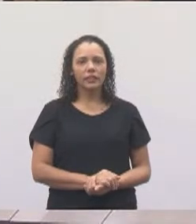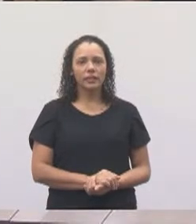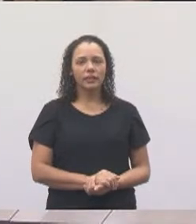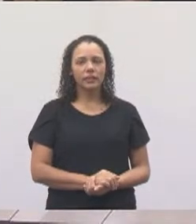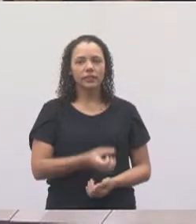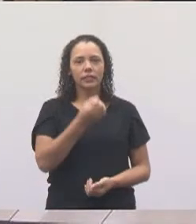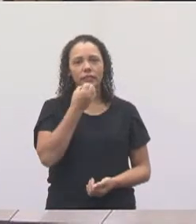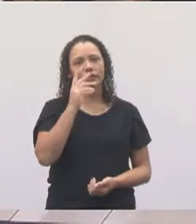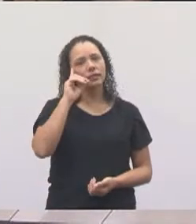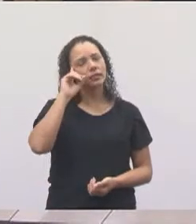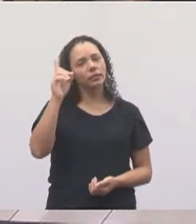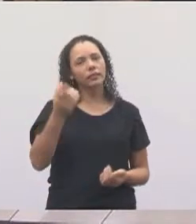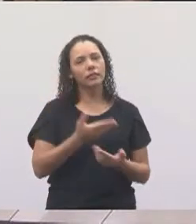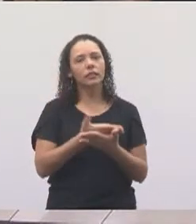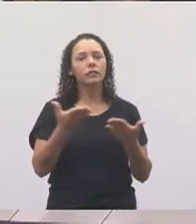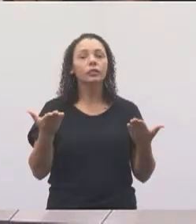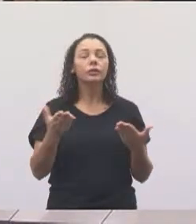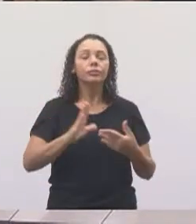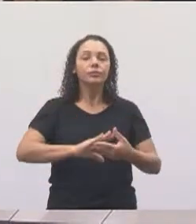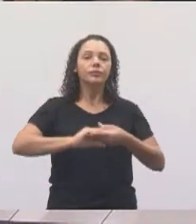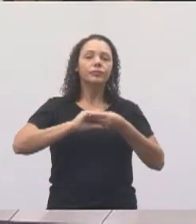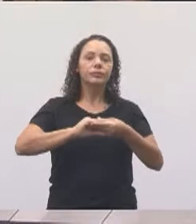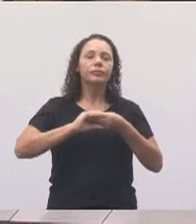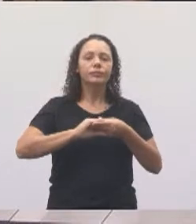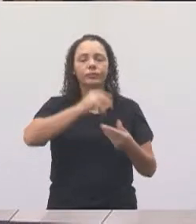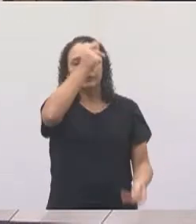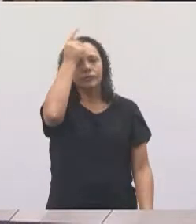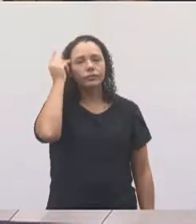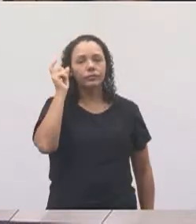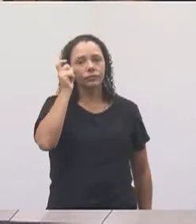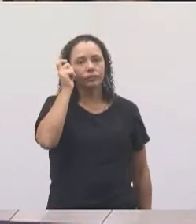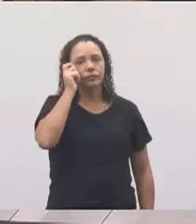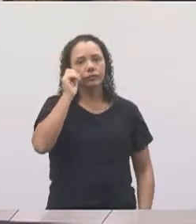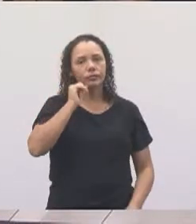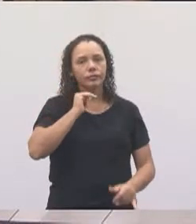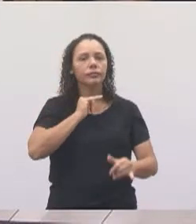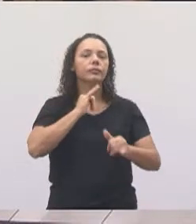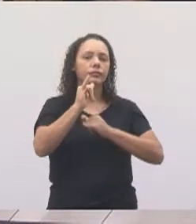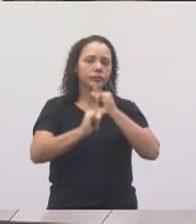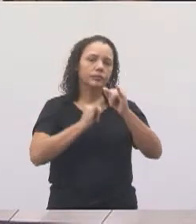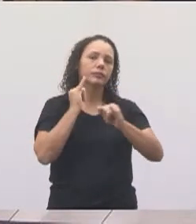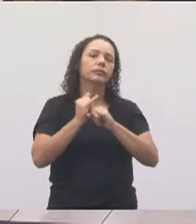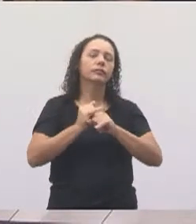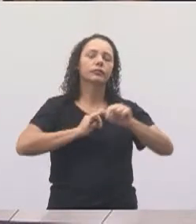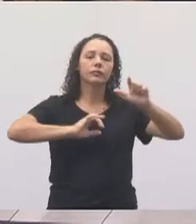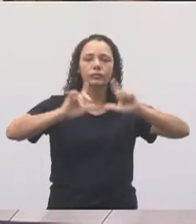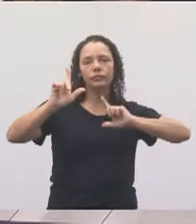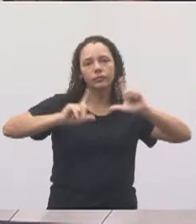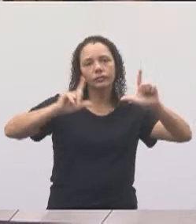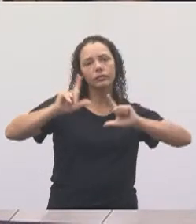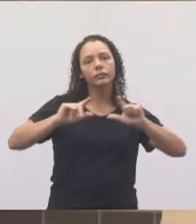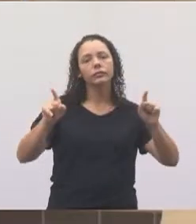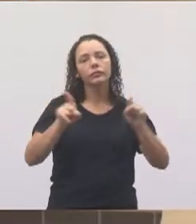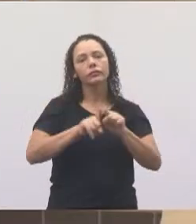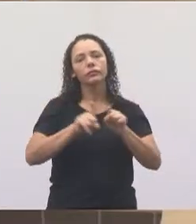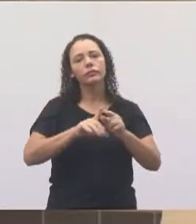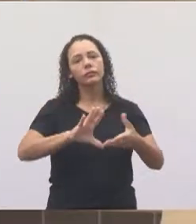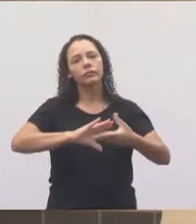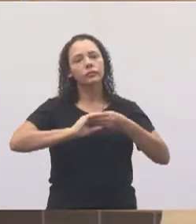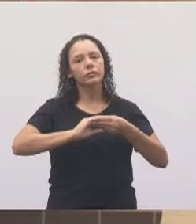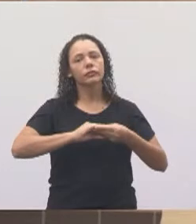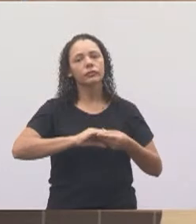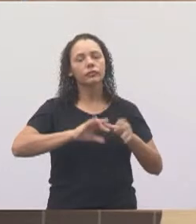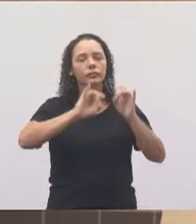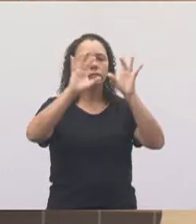Bom dia a todos, quero cumprimentar aqueles que nos acompanham pela internet, pela TV, cumprimento especial aqui